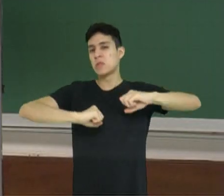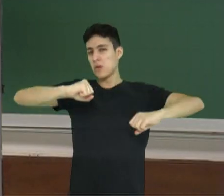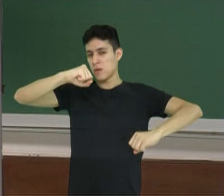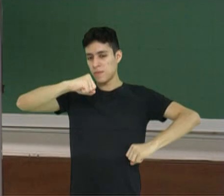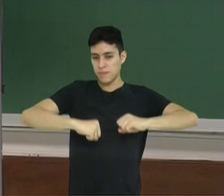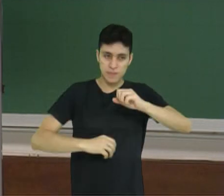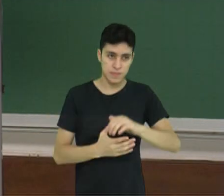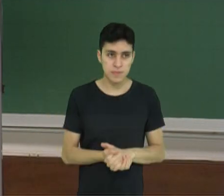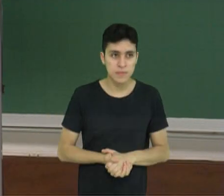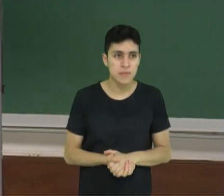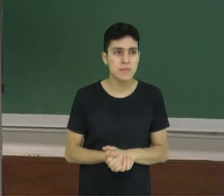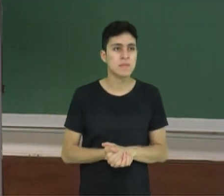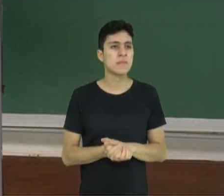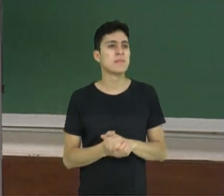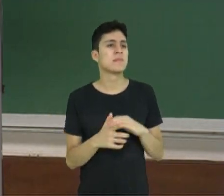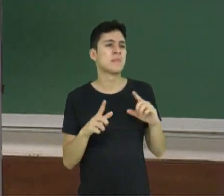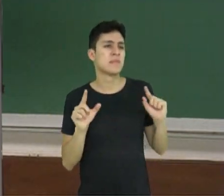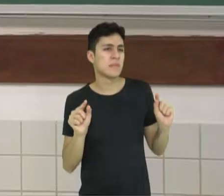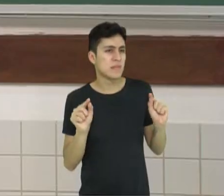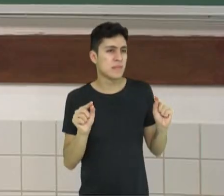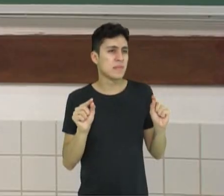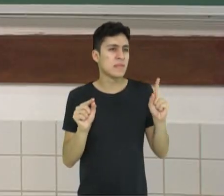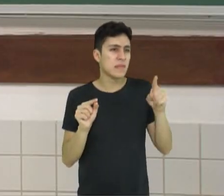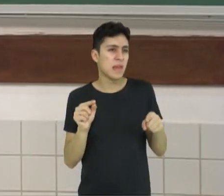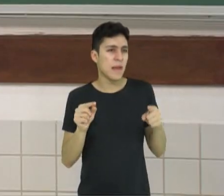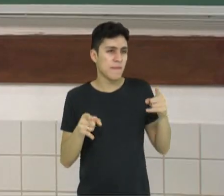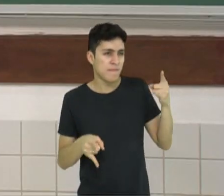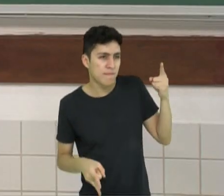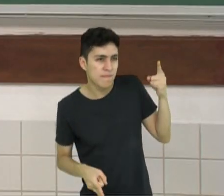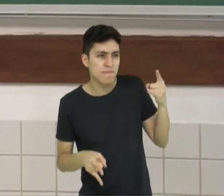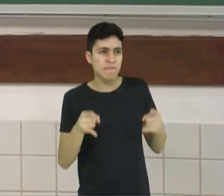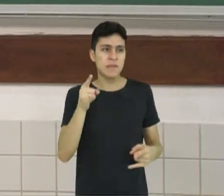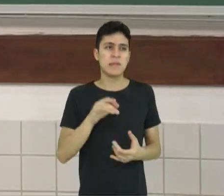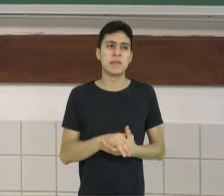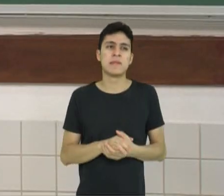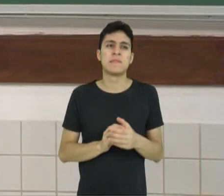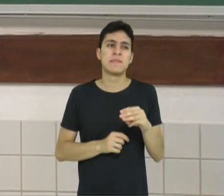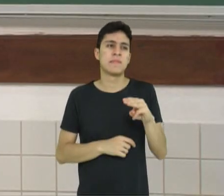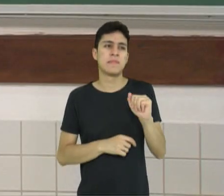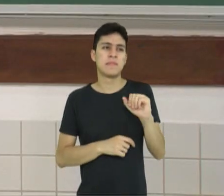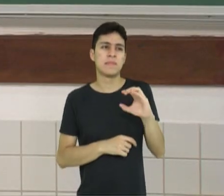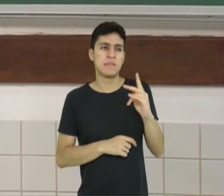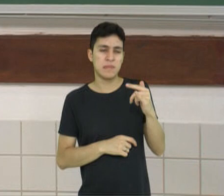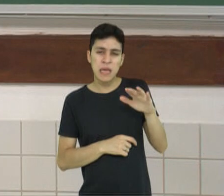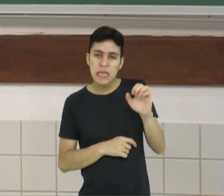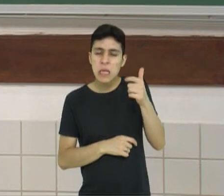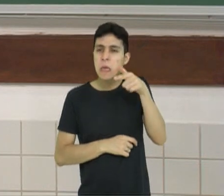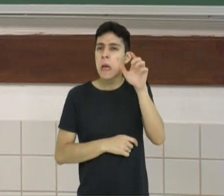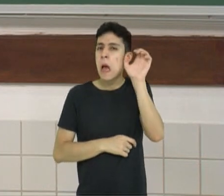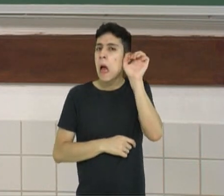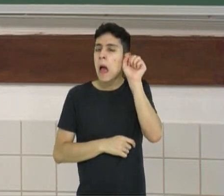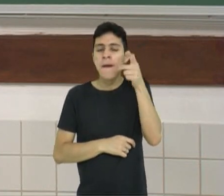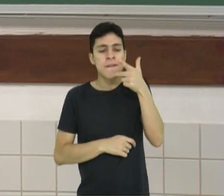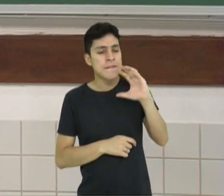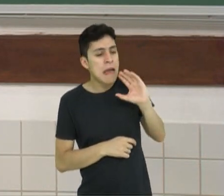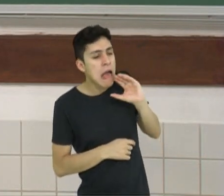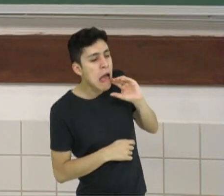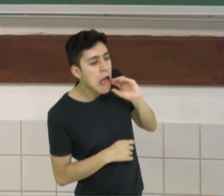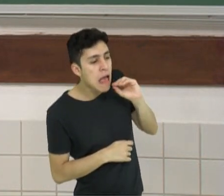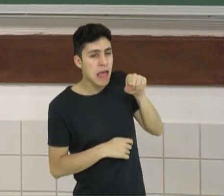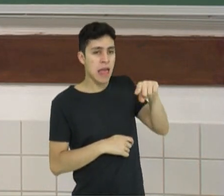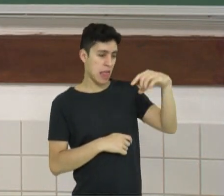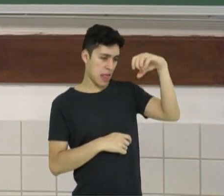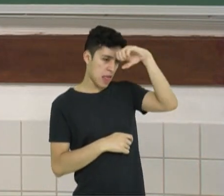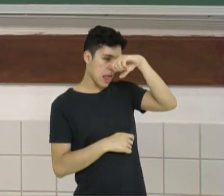E as machine learning, né, que são as máquinas que aprendem, as máquinas que escutam. Aqui no Brasil a gente chama essas máquinas de